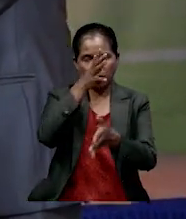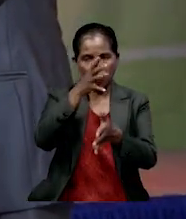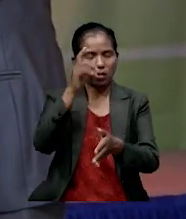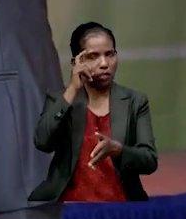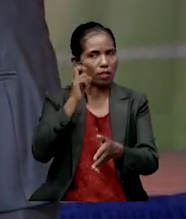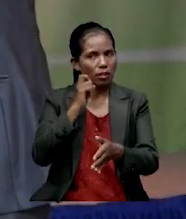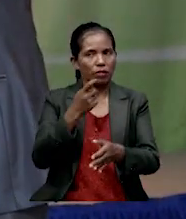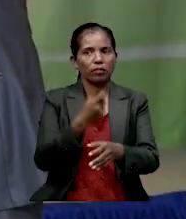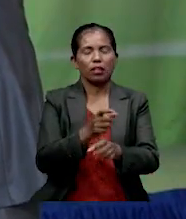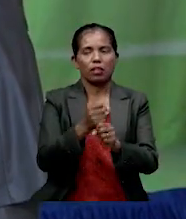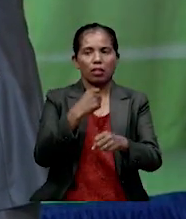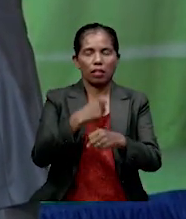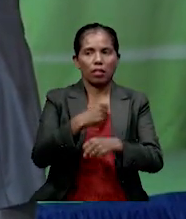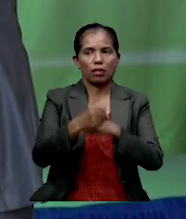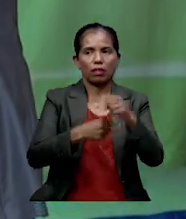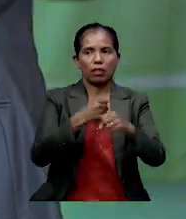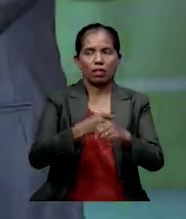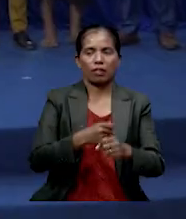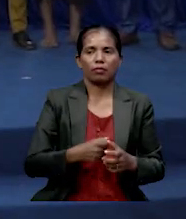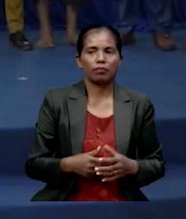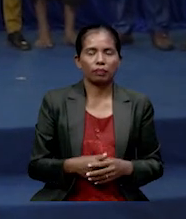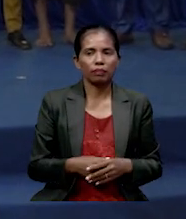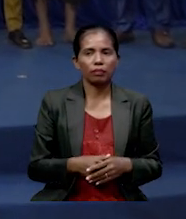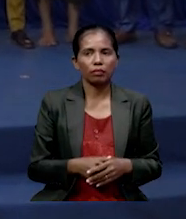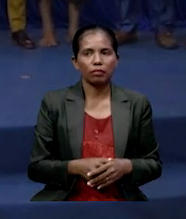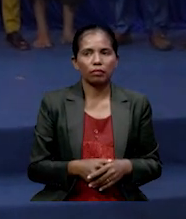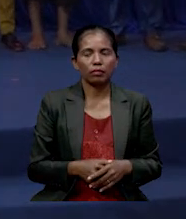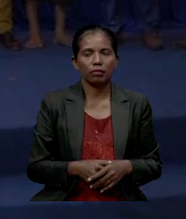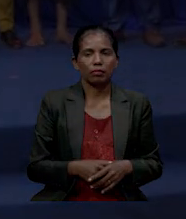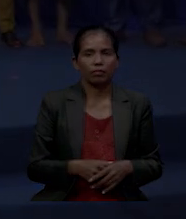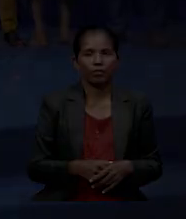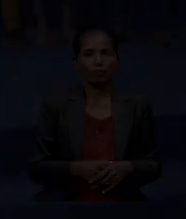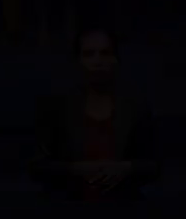evento né, se rala o cada tinan. Zimi Fernandes, Zuvial da Costa, GMN.